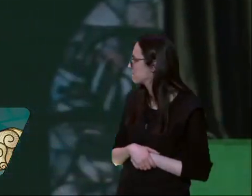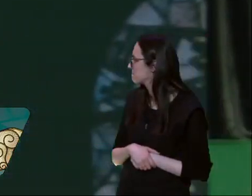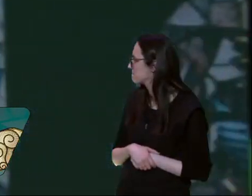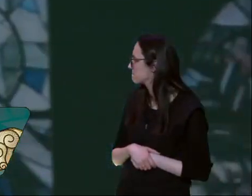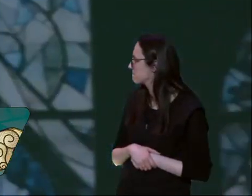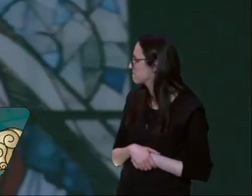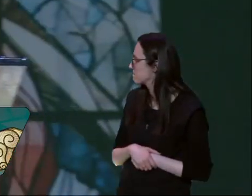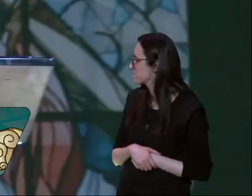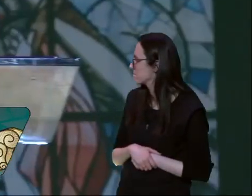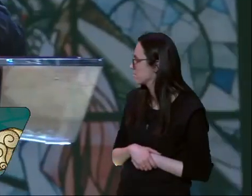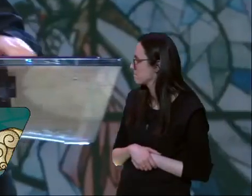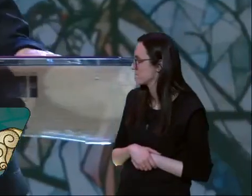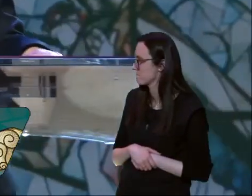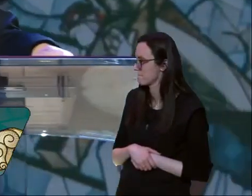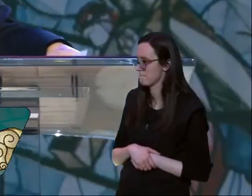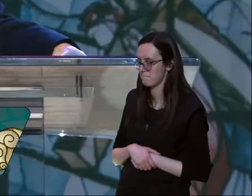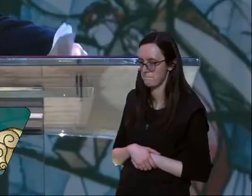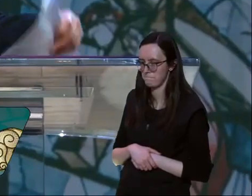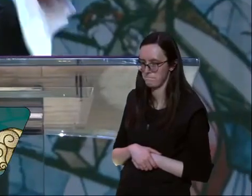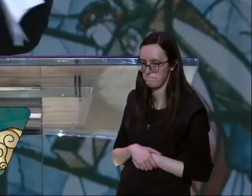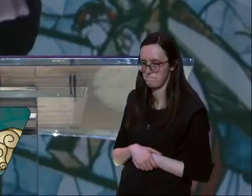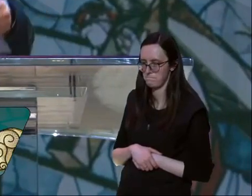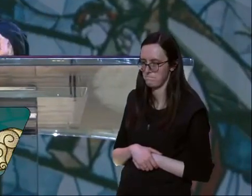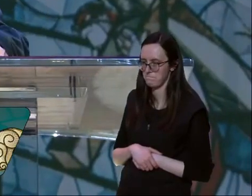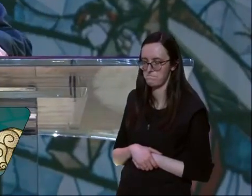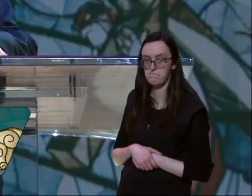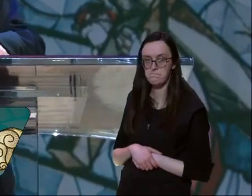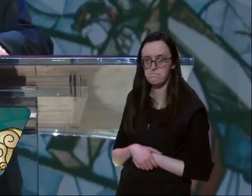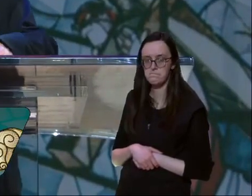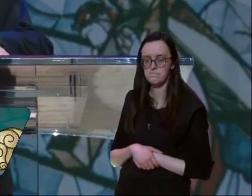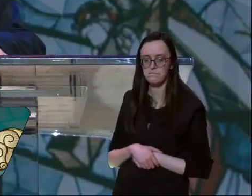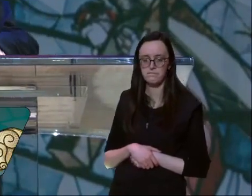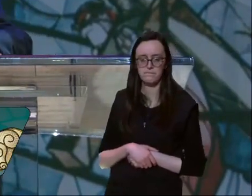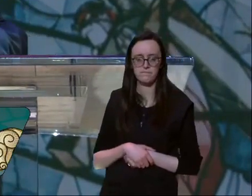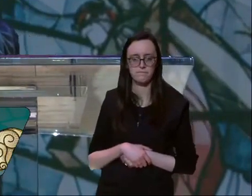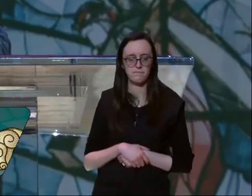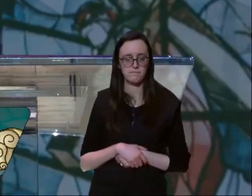Pode sentar.